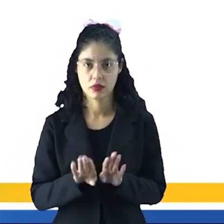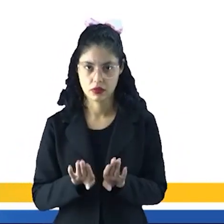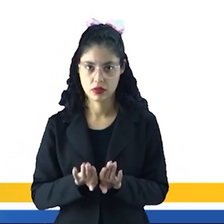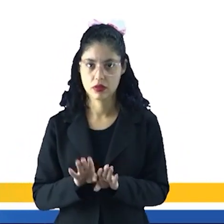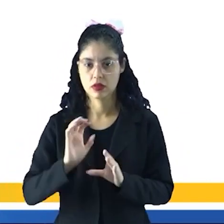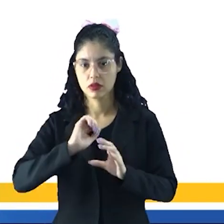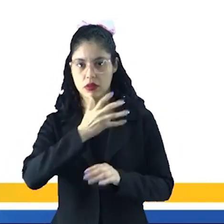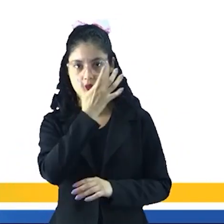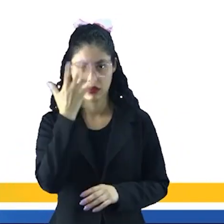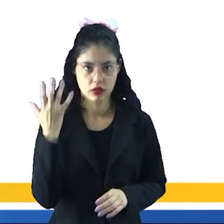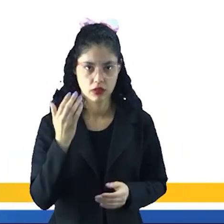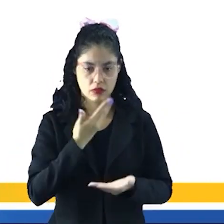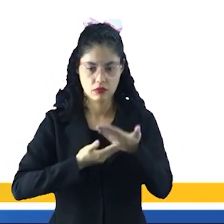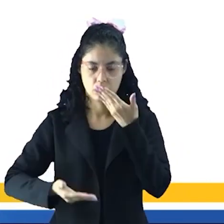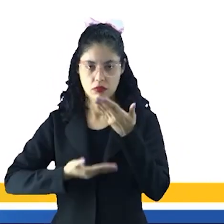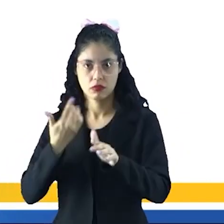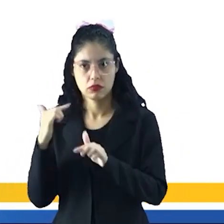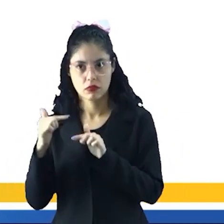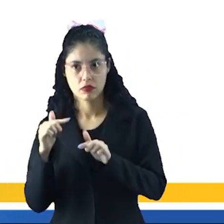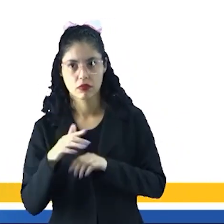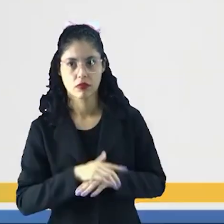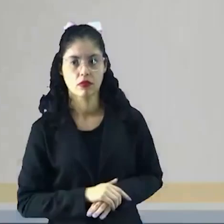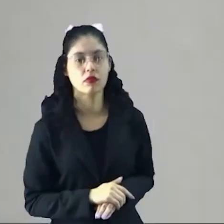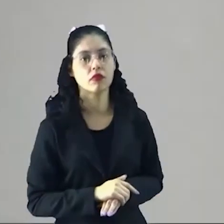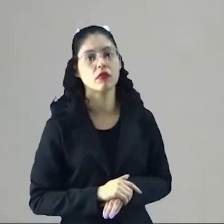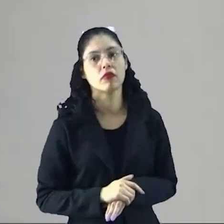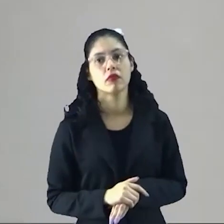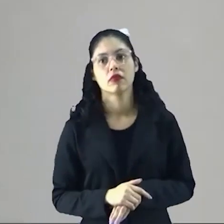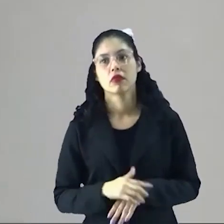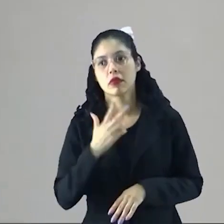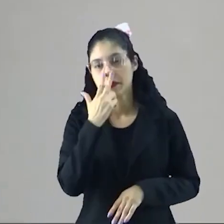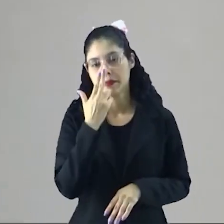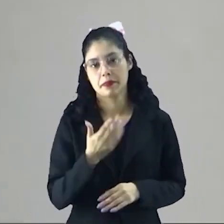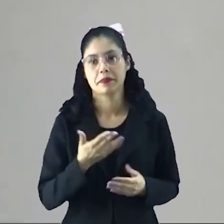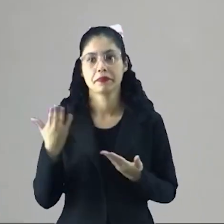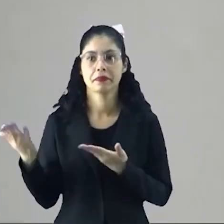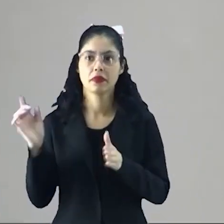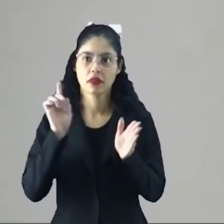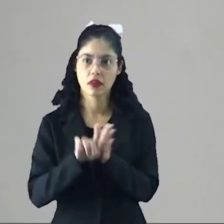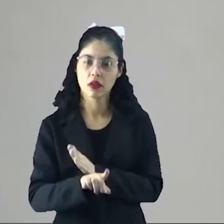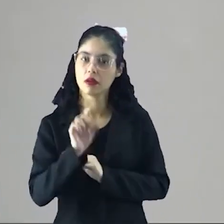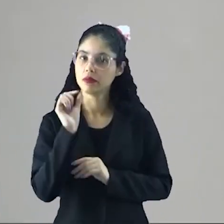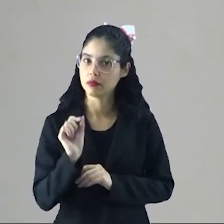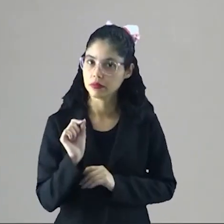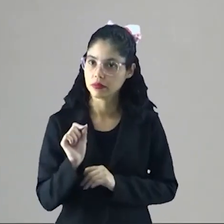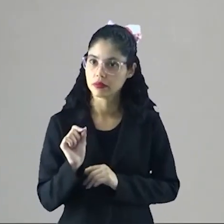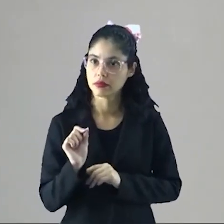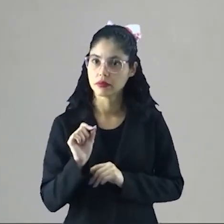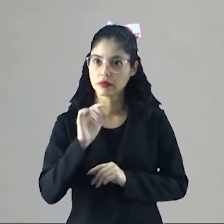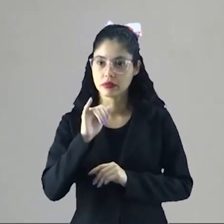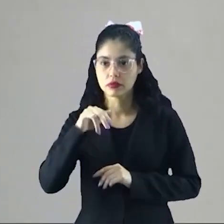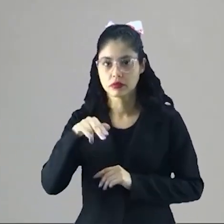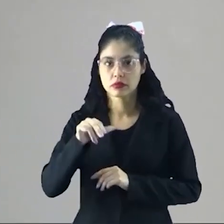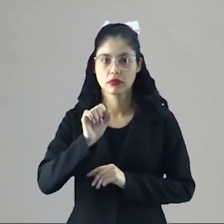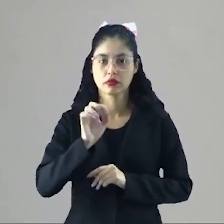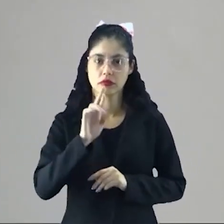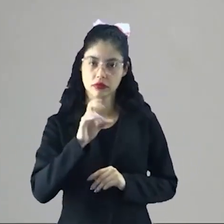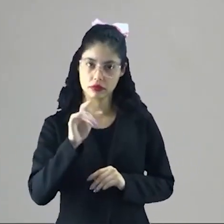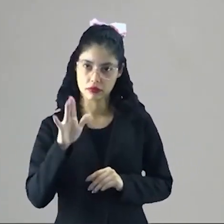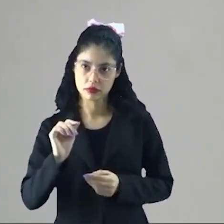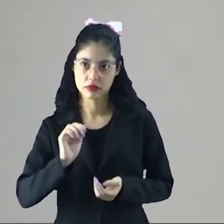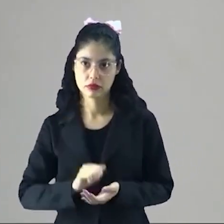justamente esse caráter interativo do trabalho. Então, quando aparecer para vocês questões que falam sobre instalação